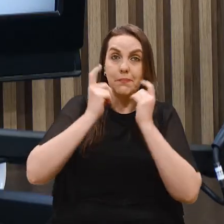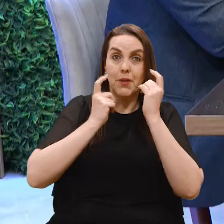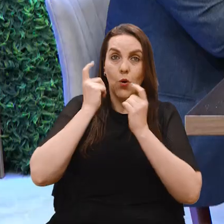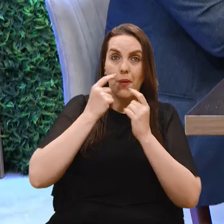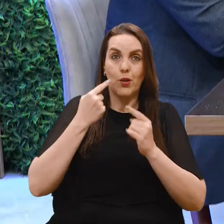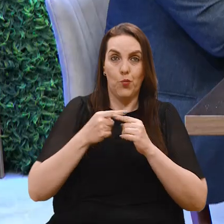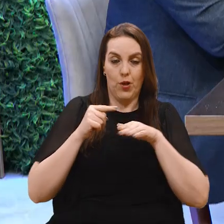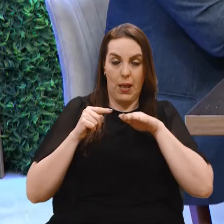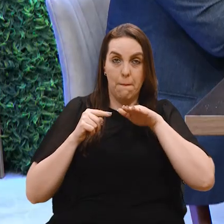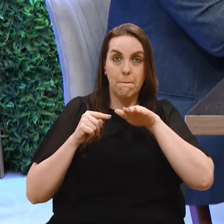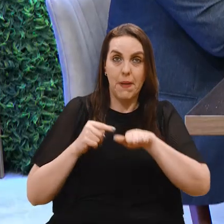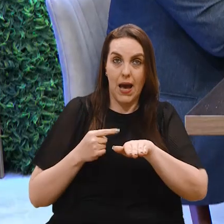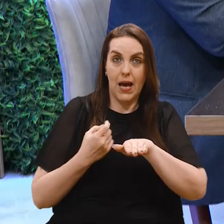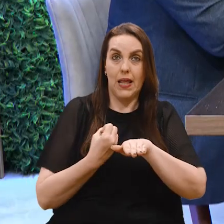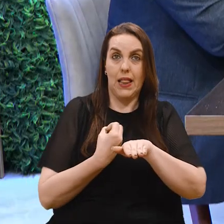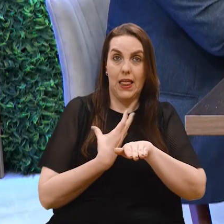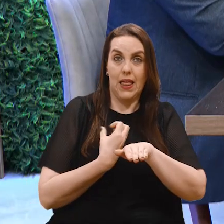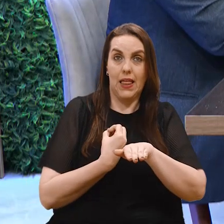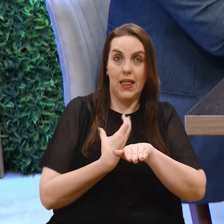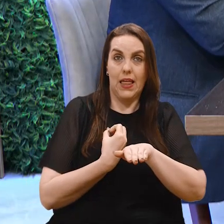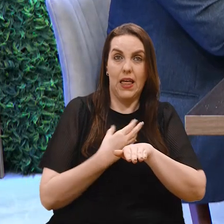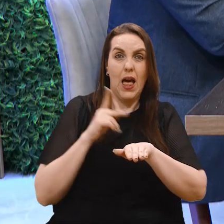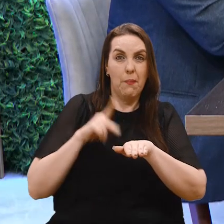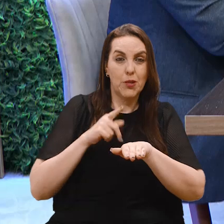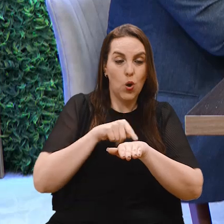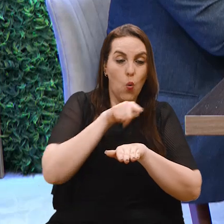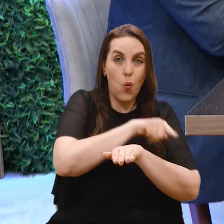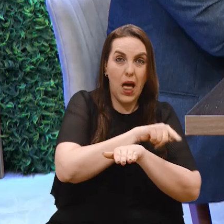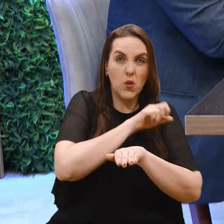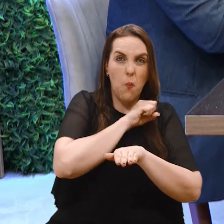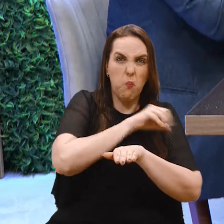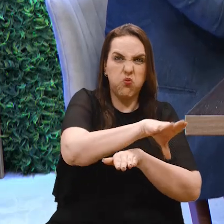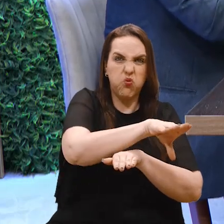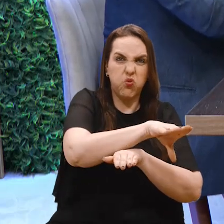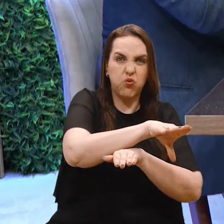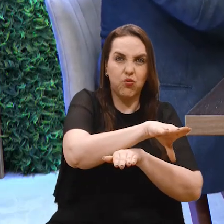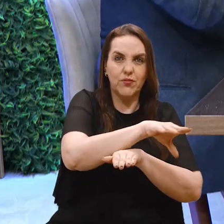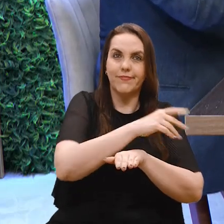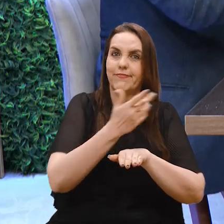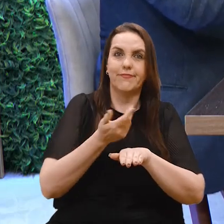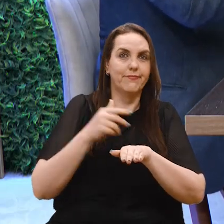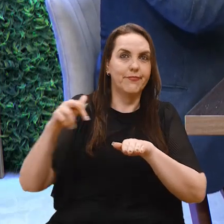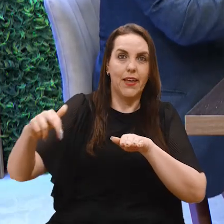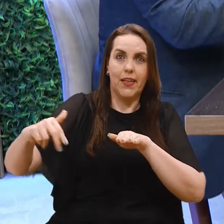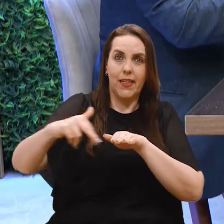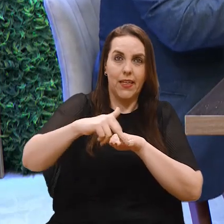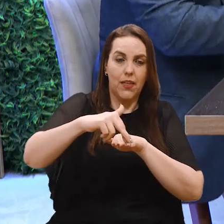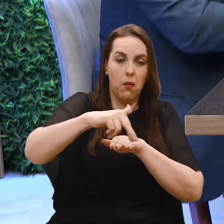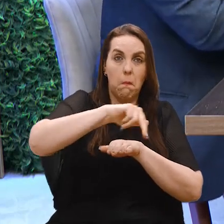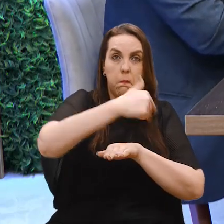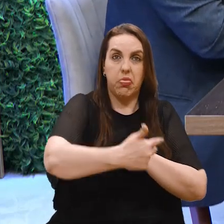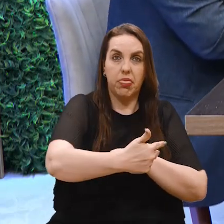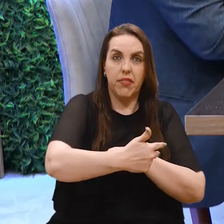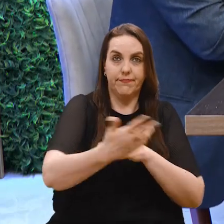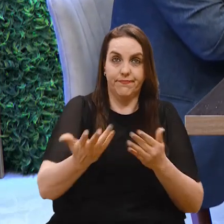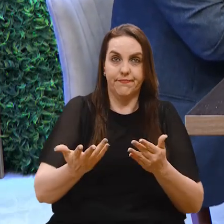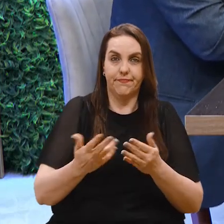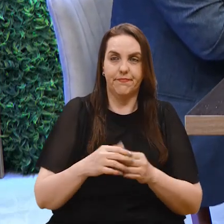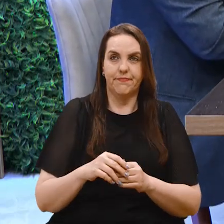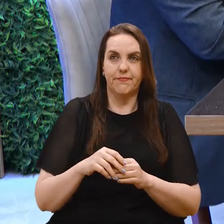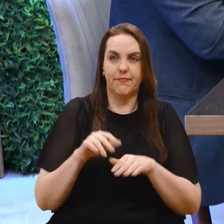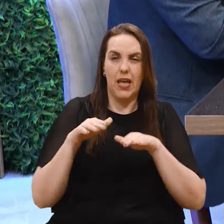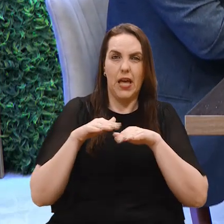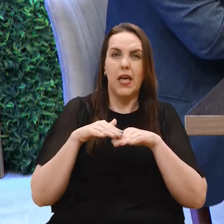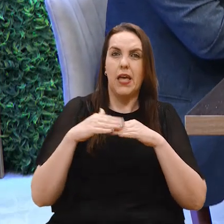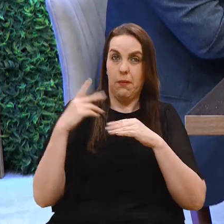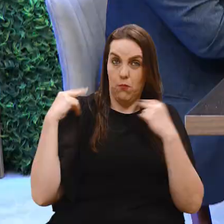aí ele para, ele liga o alerta e alguém toca do lado. E esse motorista acaba, às vezes, sendo xingado. Nossa, e eles